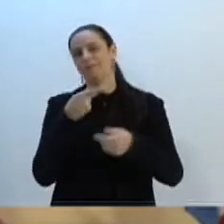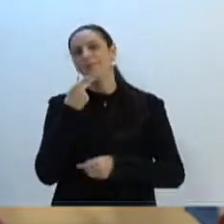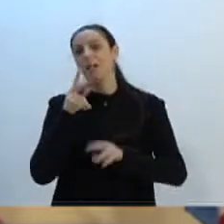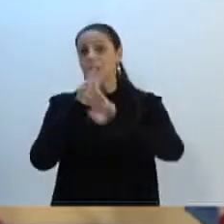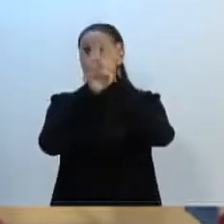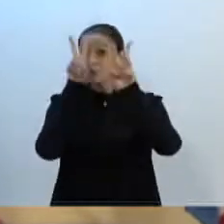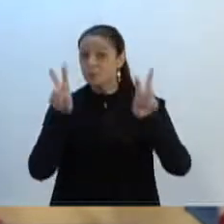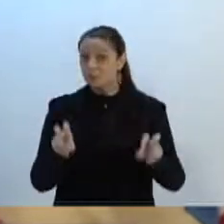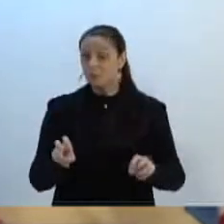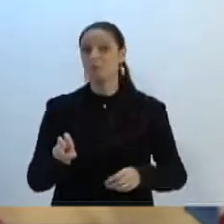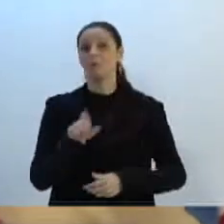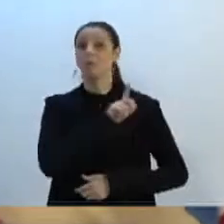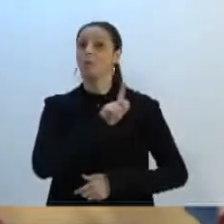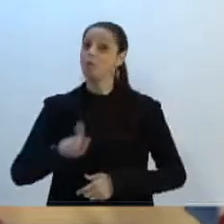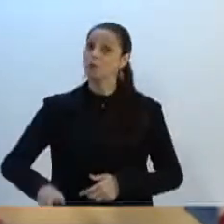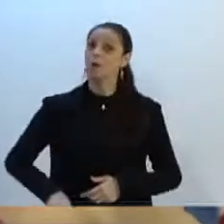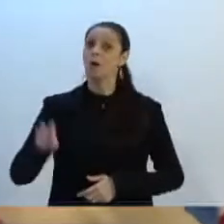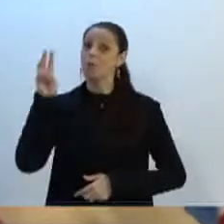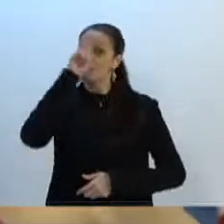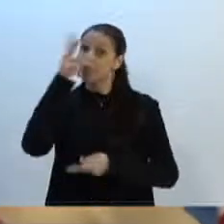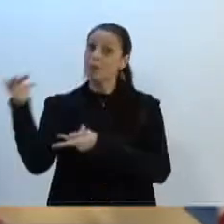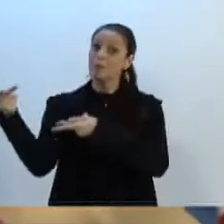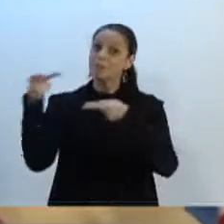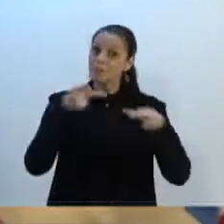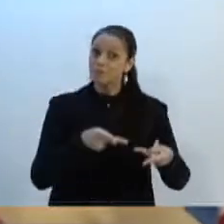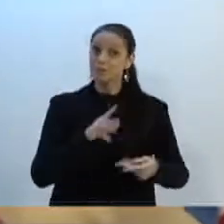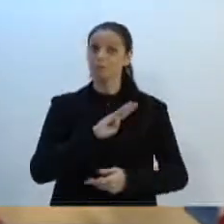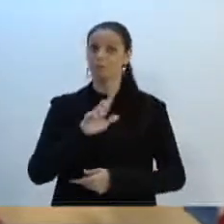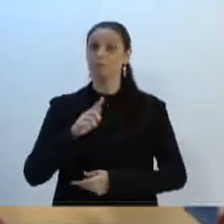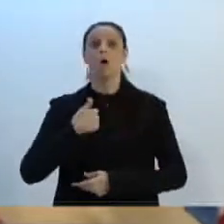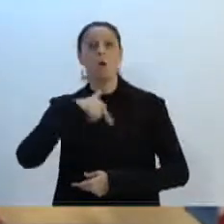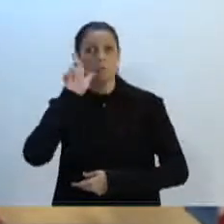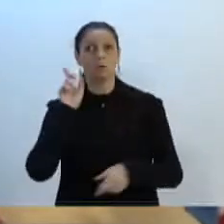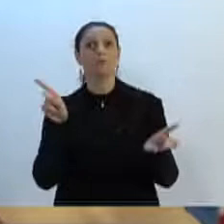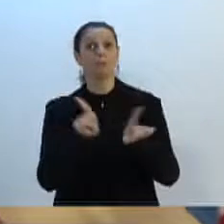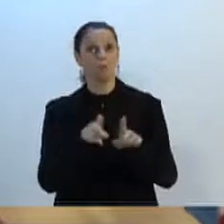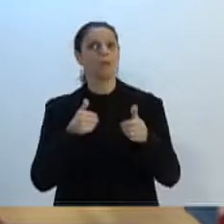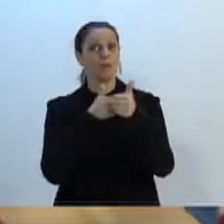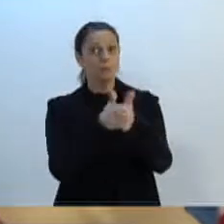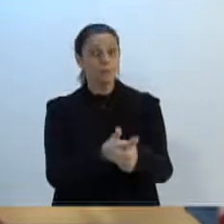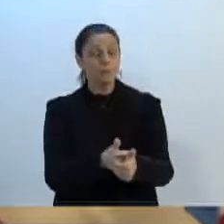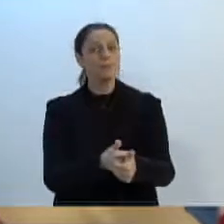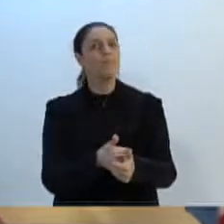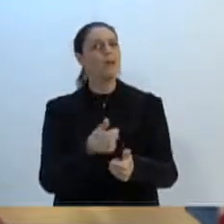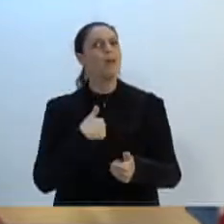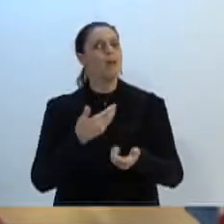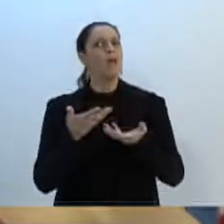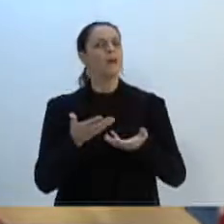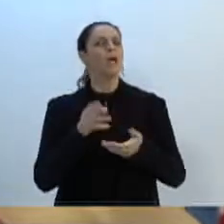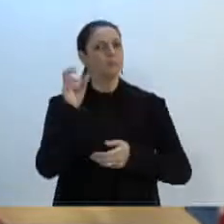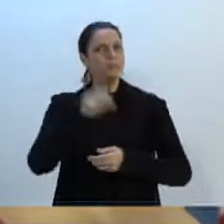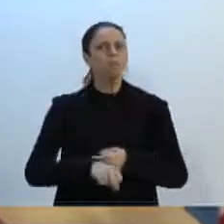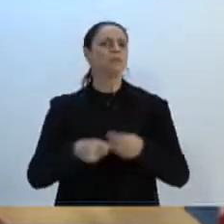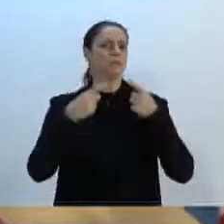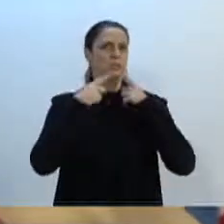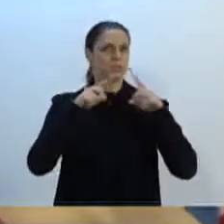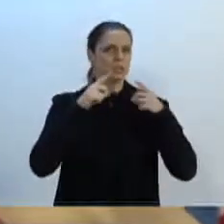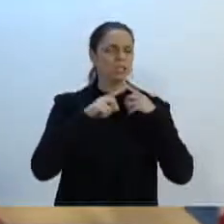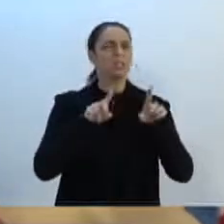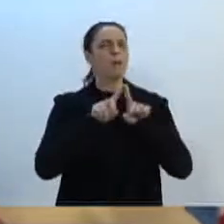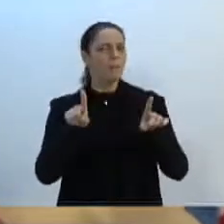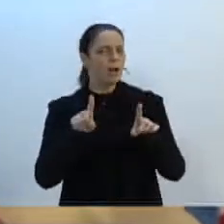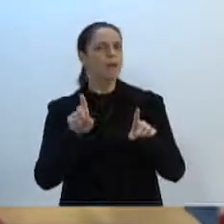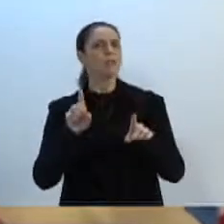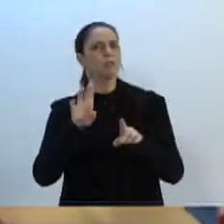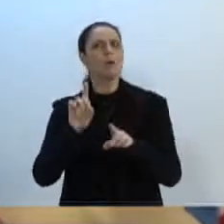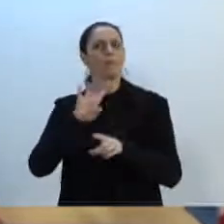aqui falaram, e eu estive ontem acompanhando. Eu quero fazer aqui algumas críticas que elas sejam construtivas, até